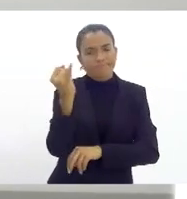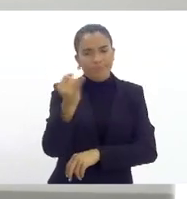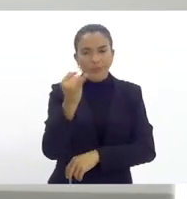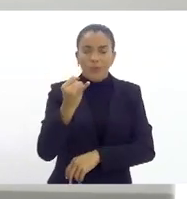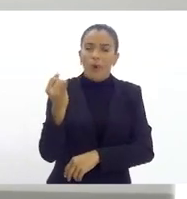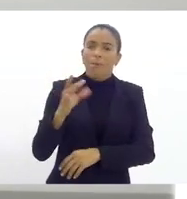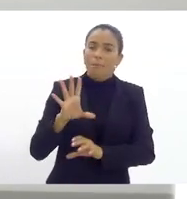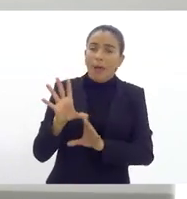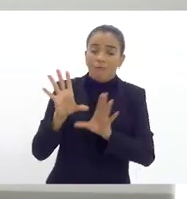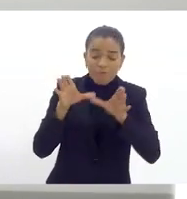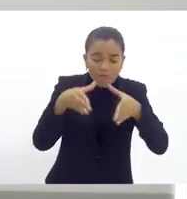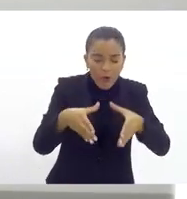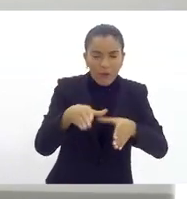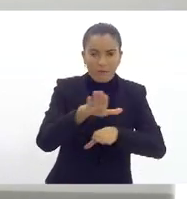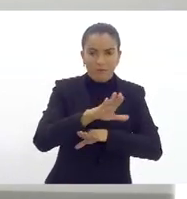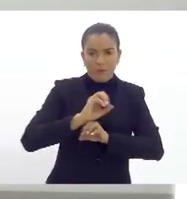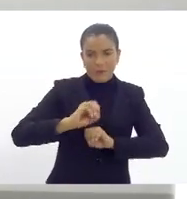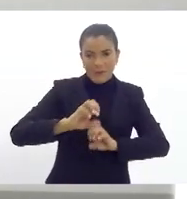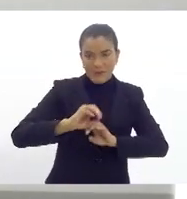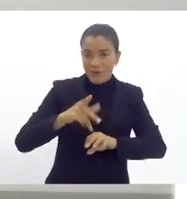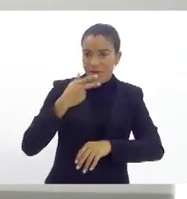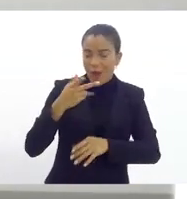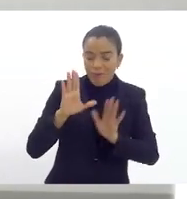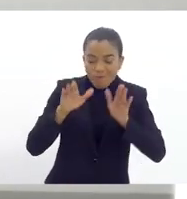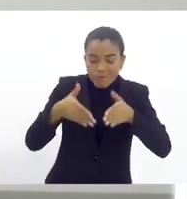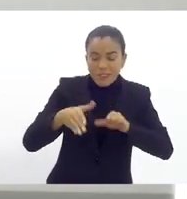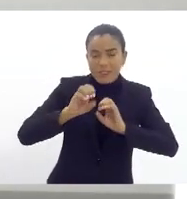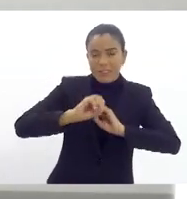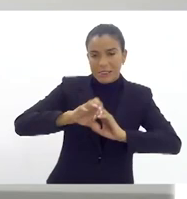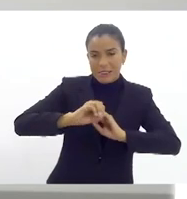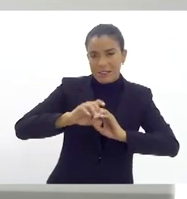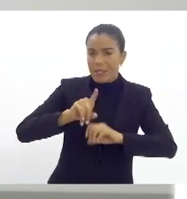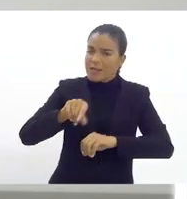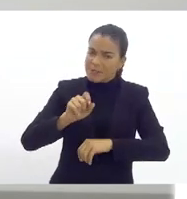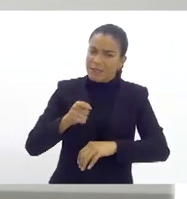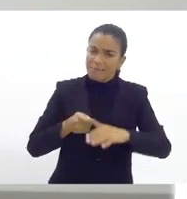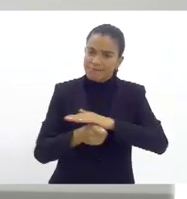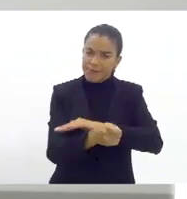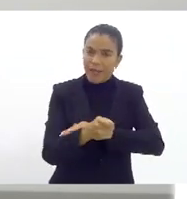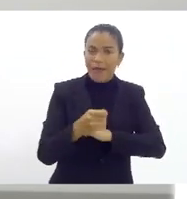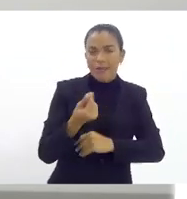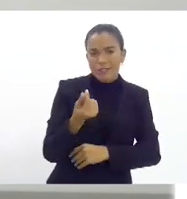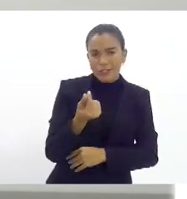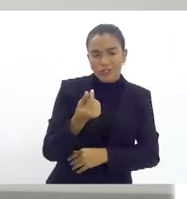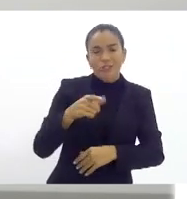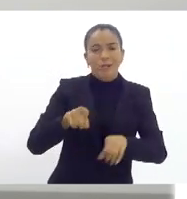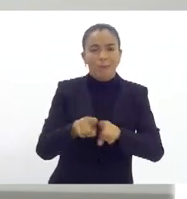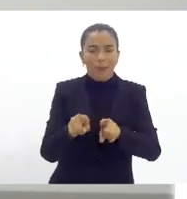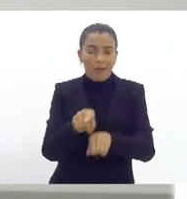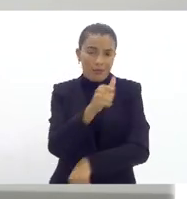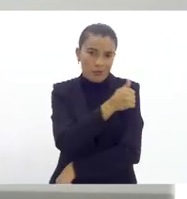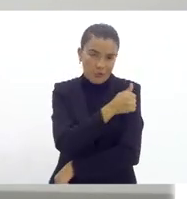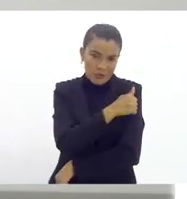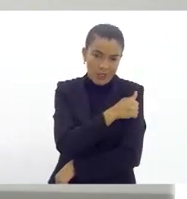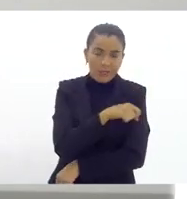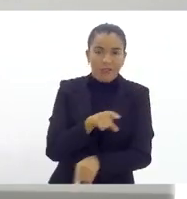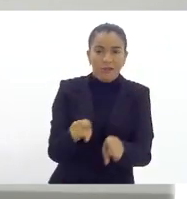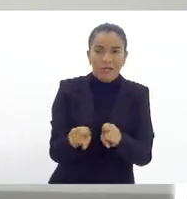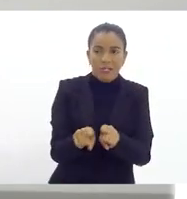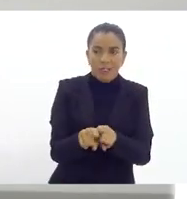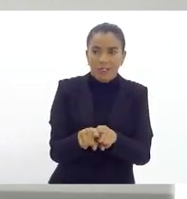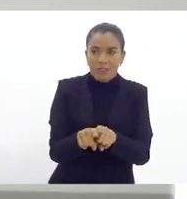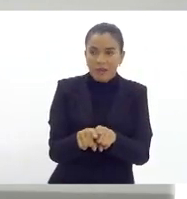para o ensino e quando eu falo ensino É sim capital estudante e também